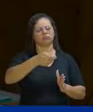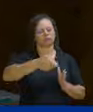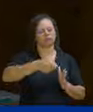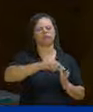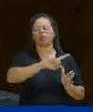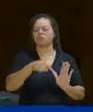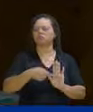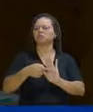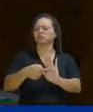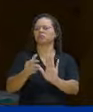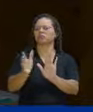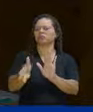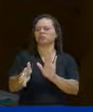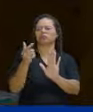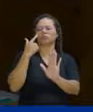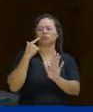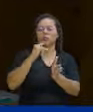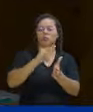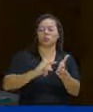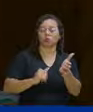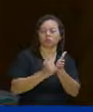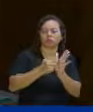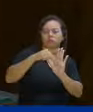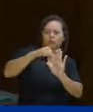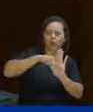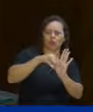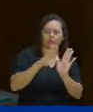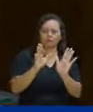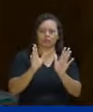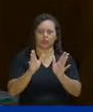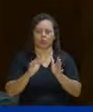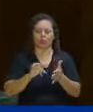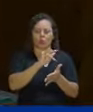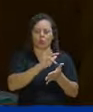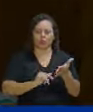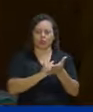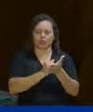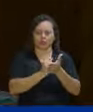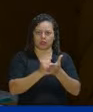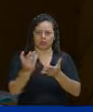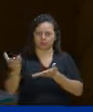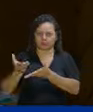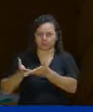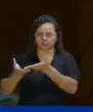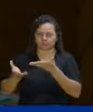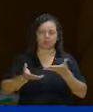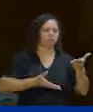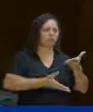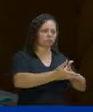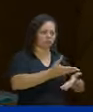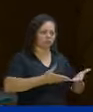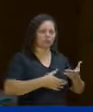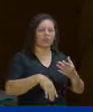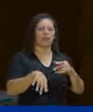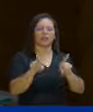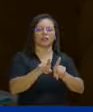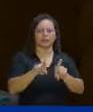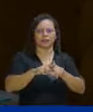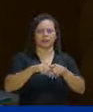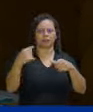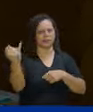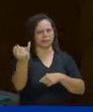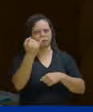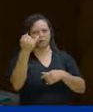da apresentação do documento fiscal, contrato de prestação de serviço e descrição detalhadas